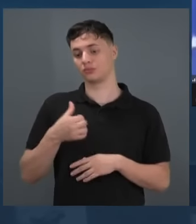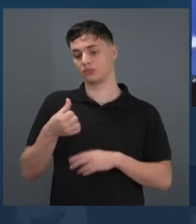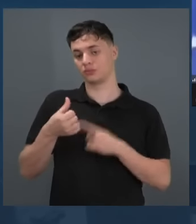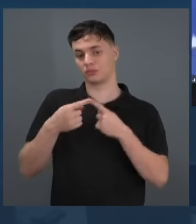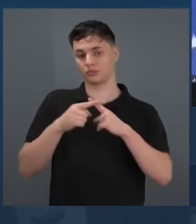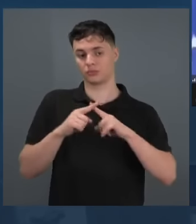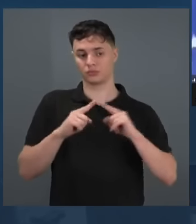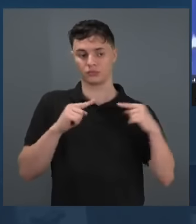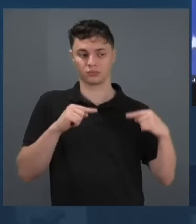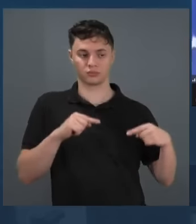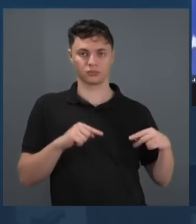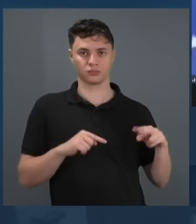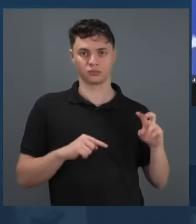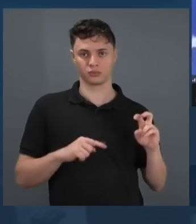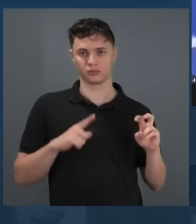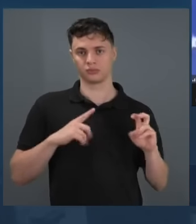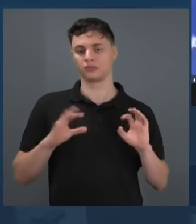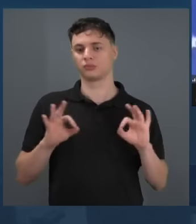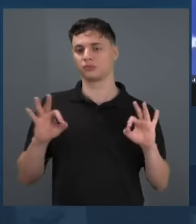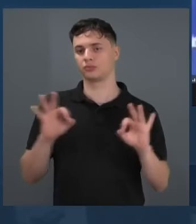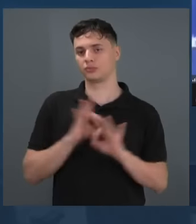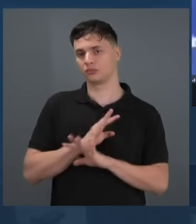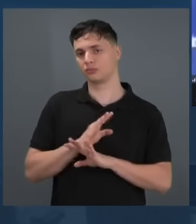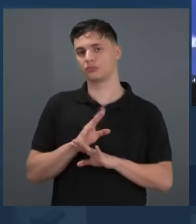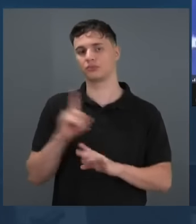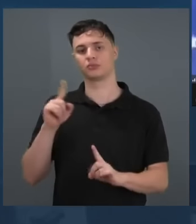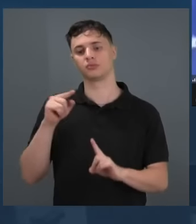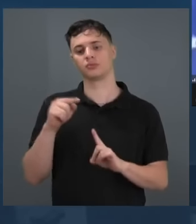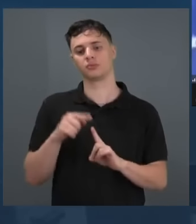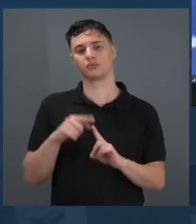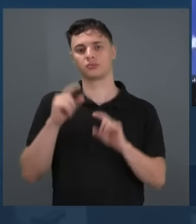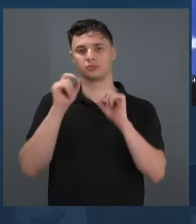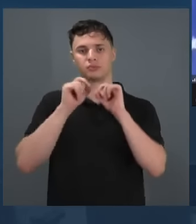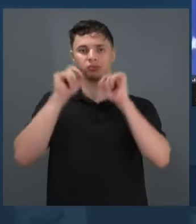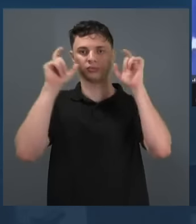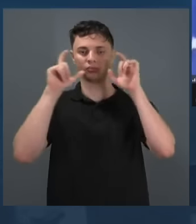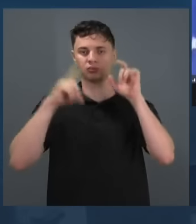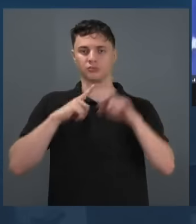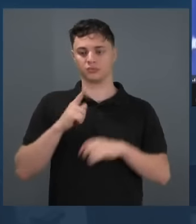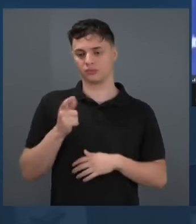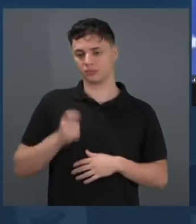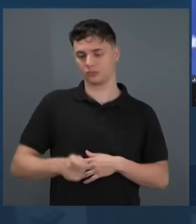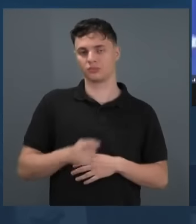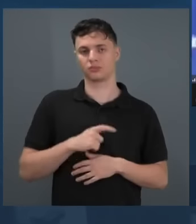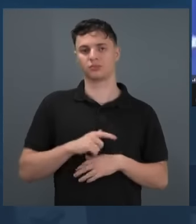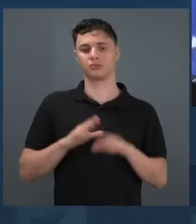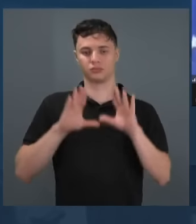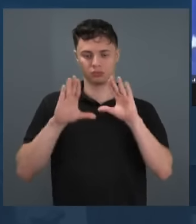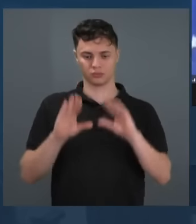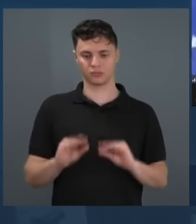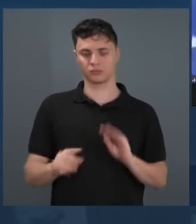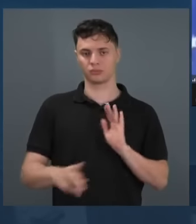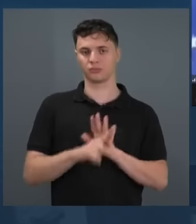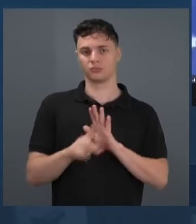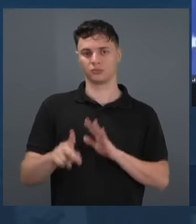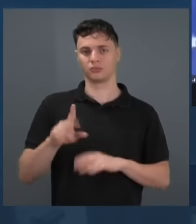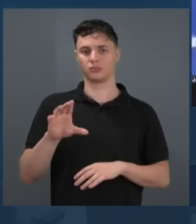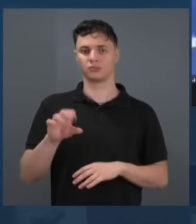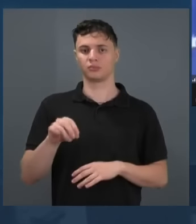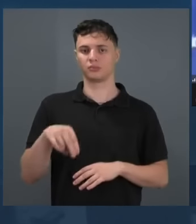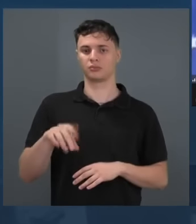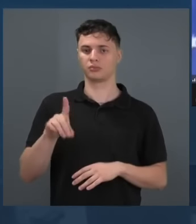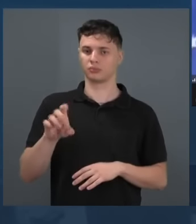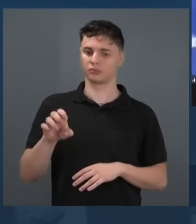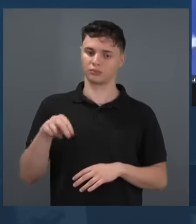5, preparando o terreno para a escandalosa decisão que suspendeu a condenação